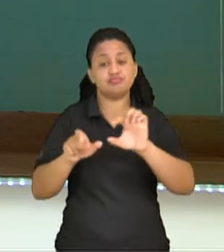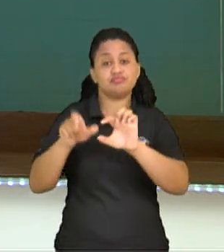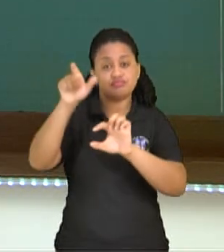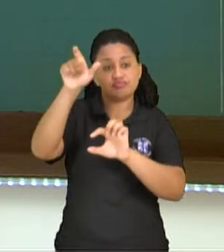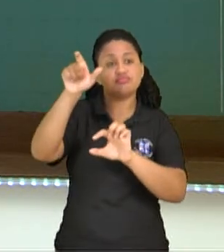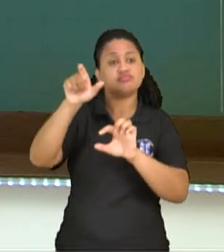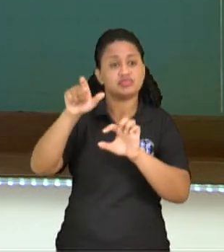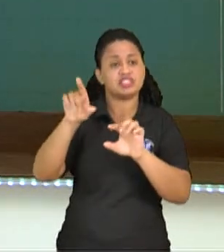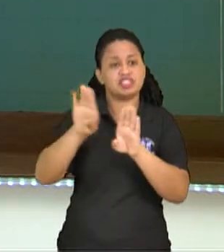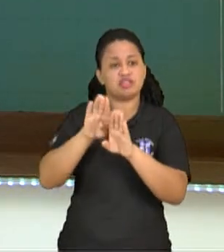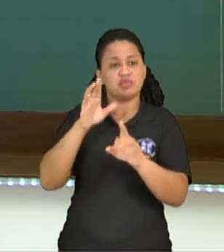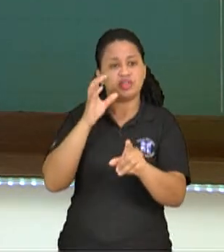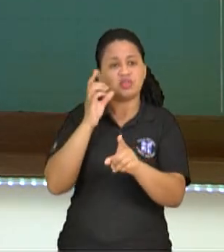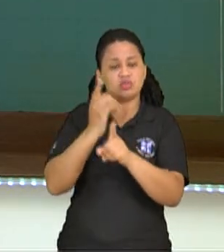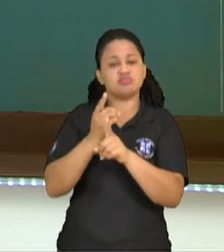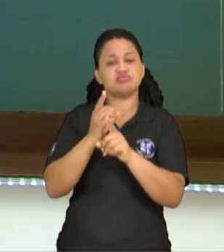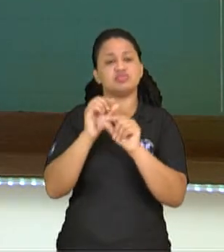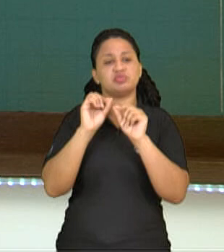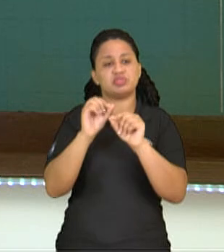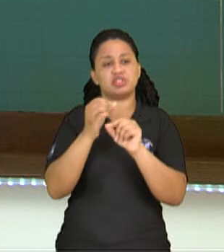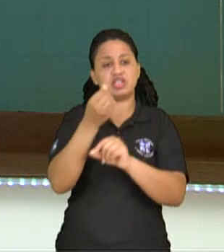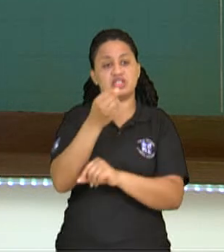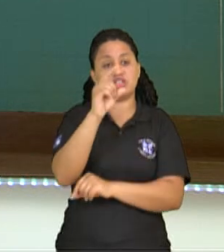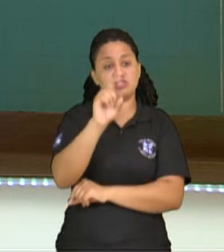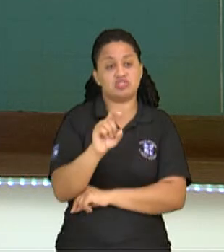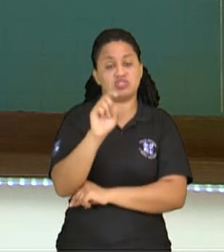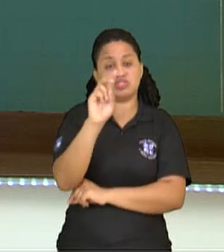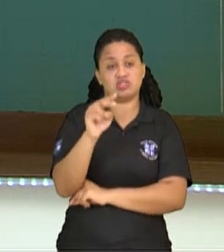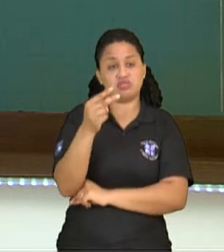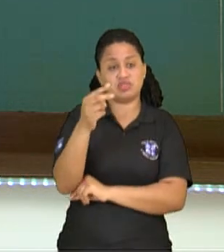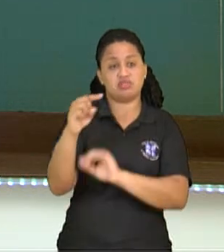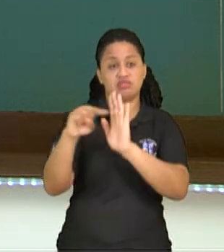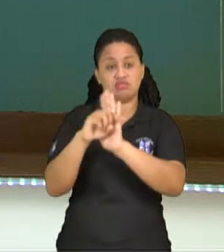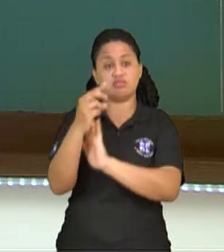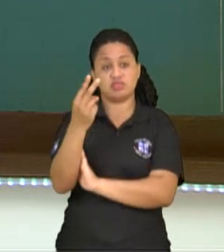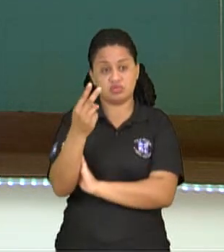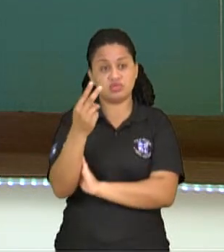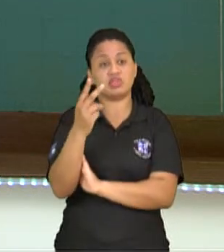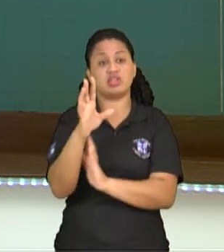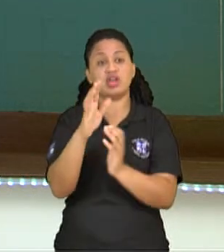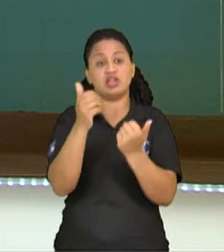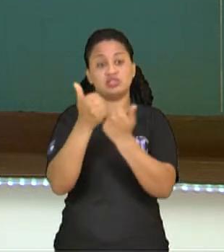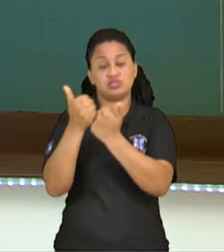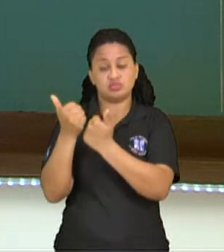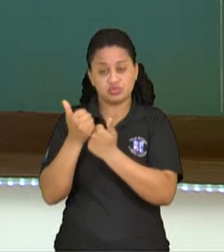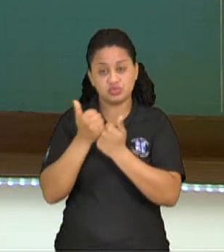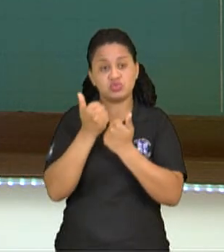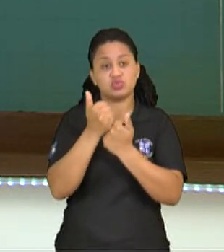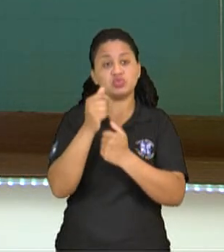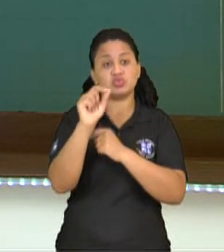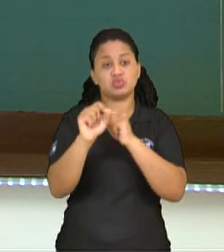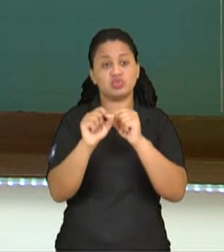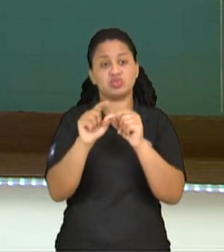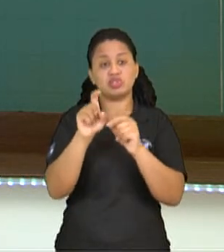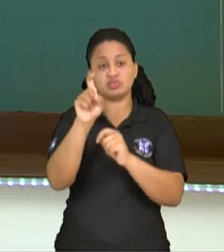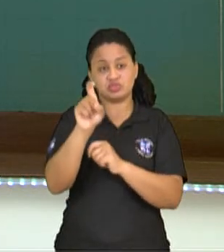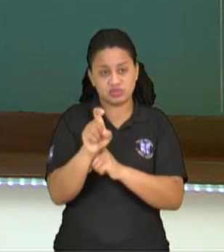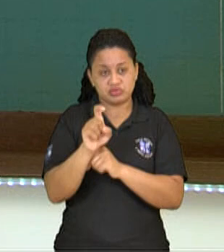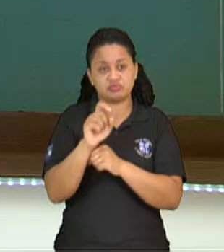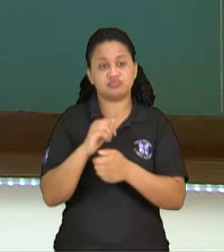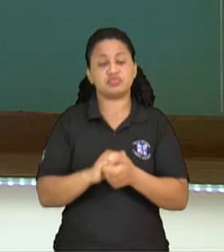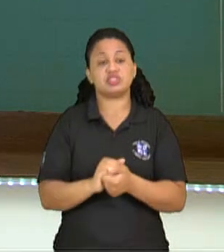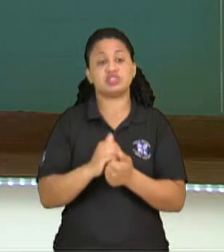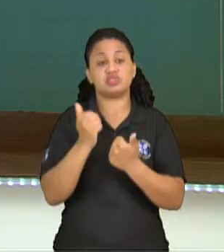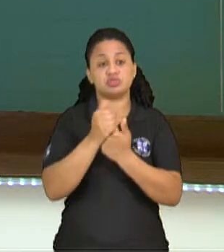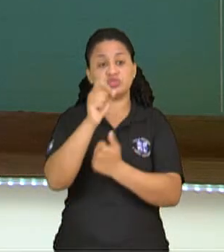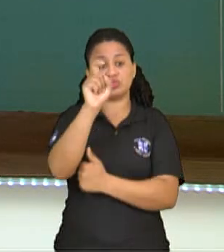relação lá no cálculo anterior, que é 6x² menos 2, a gente vai substituir o valor de x ali. Substituindo o